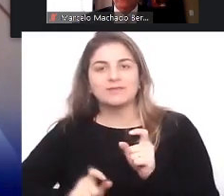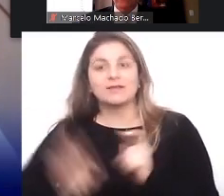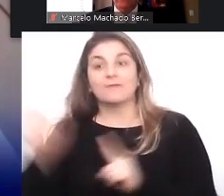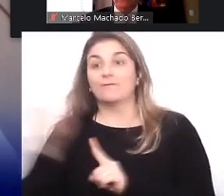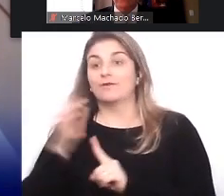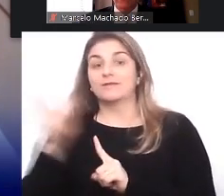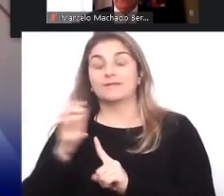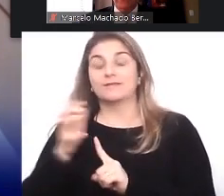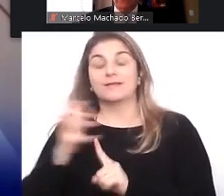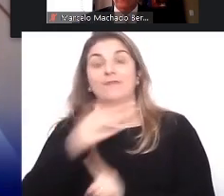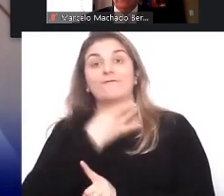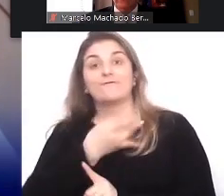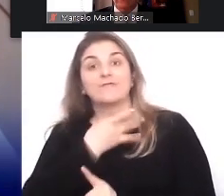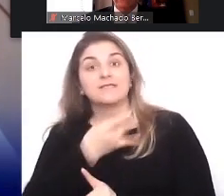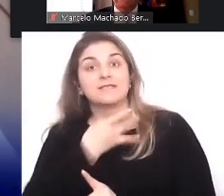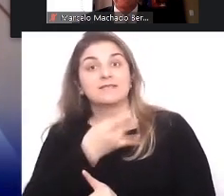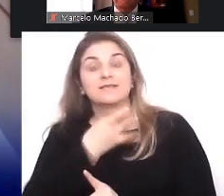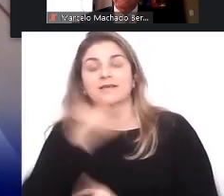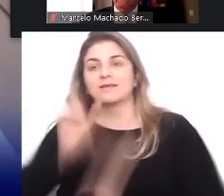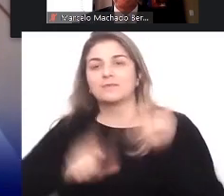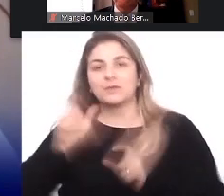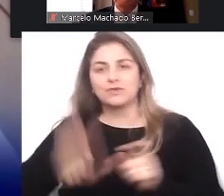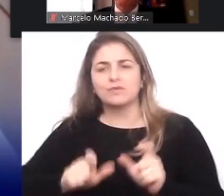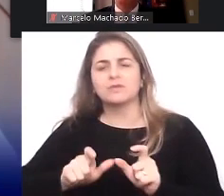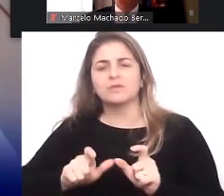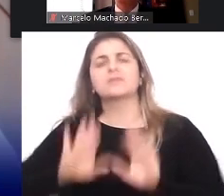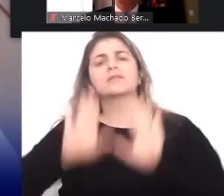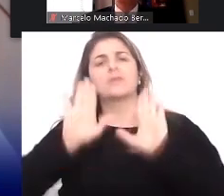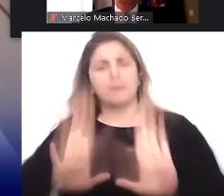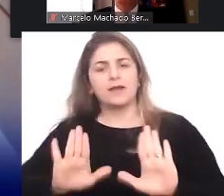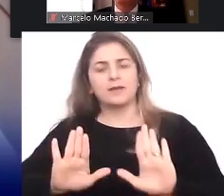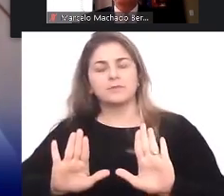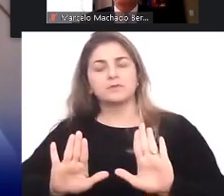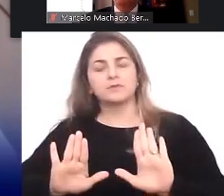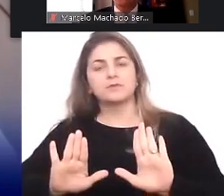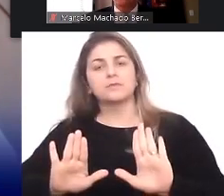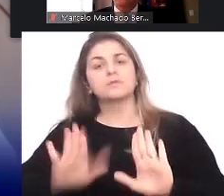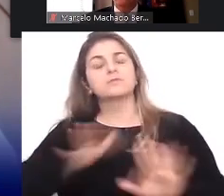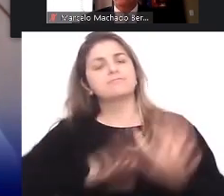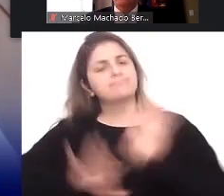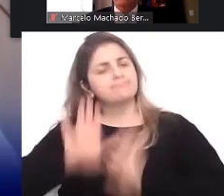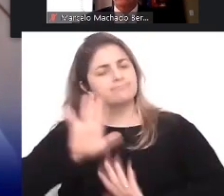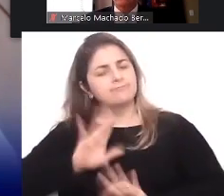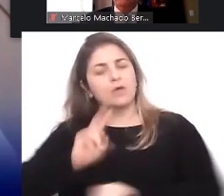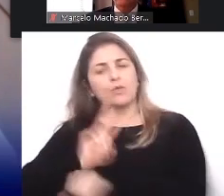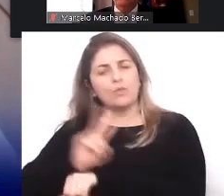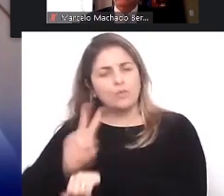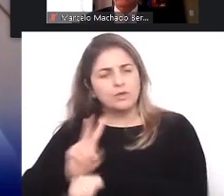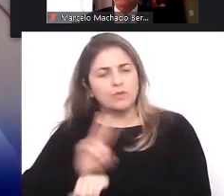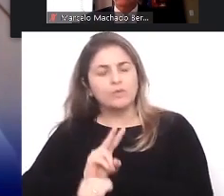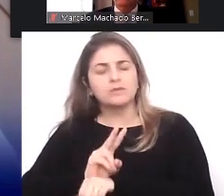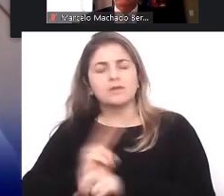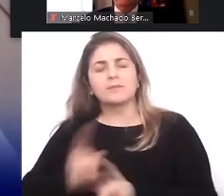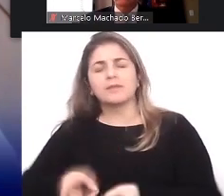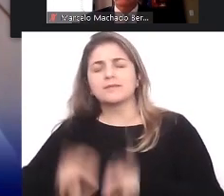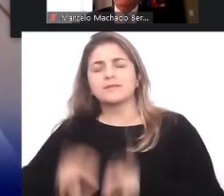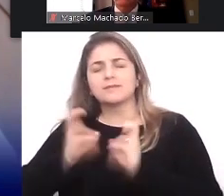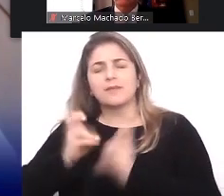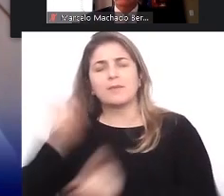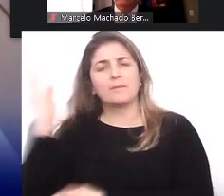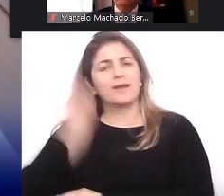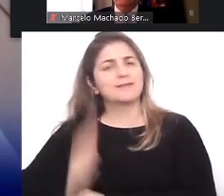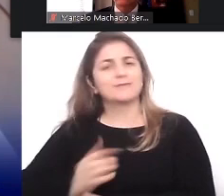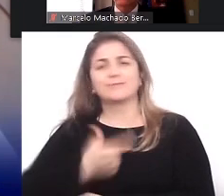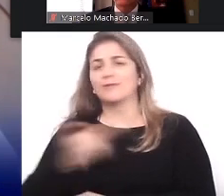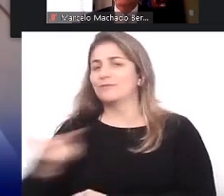novos problemas. Então, vamos atentar para isso e vamos atentar também para um país como o nosso que não Tem condições.